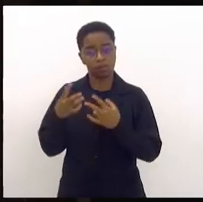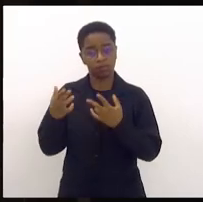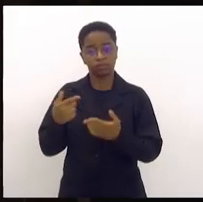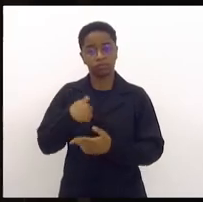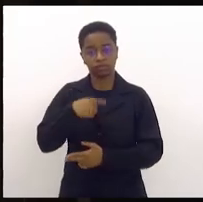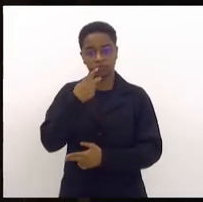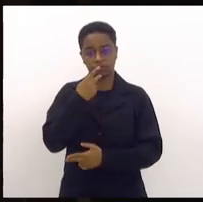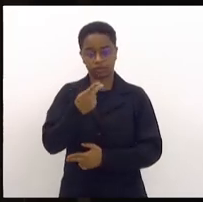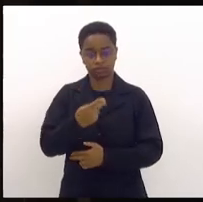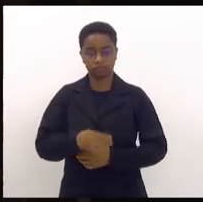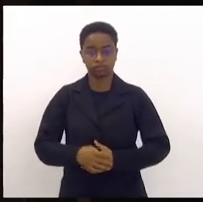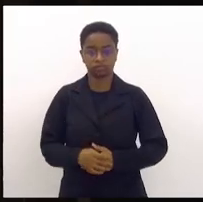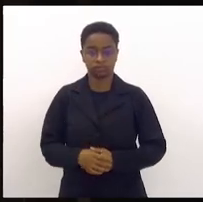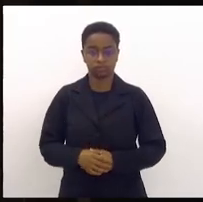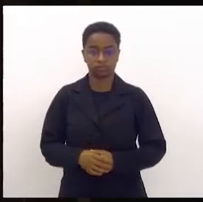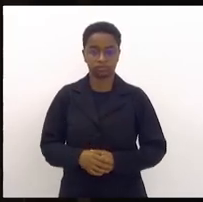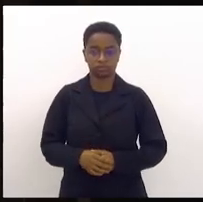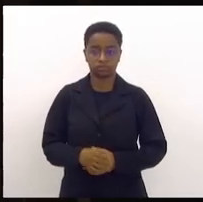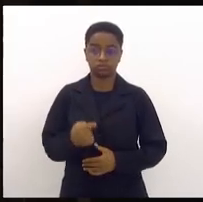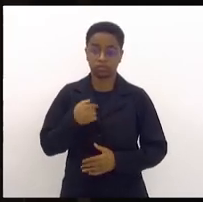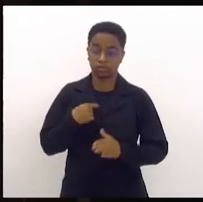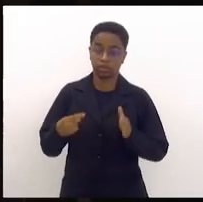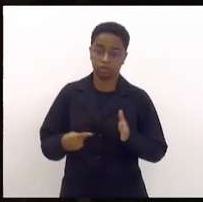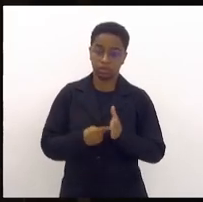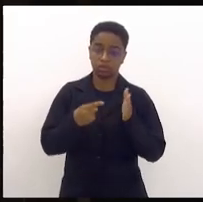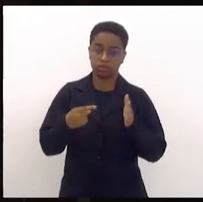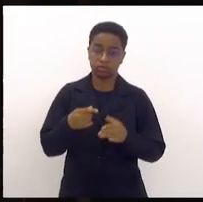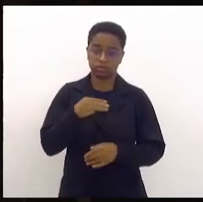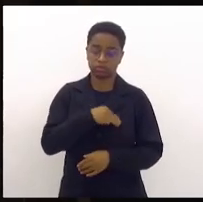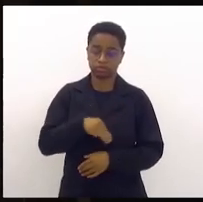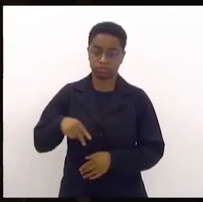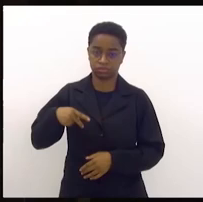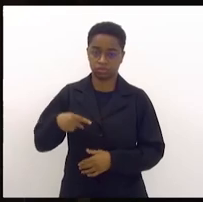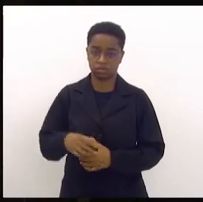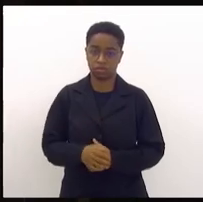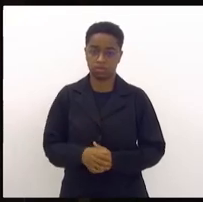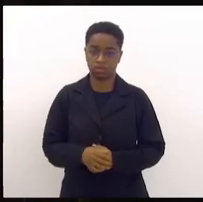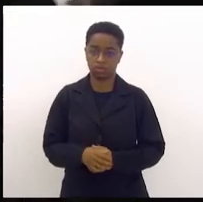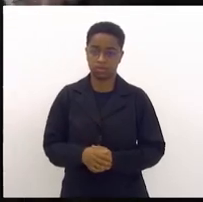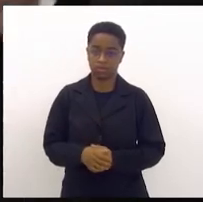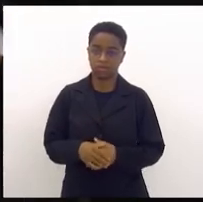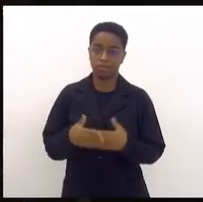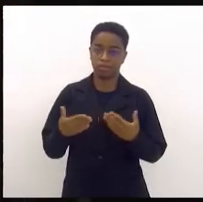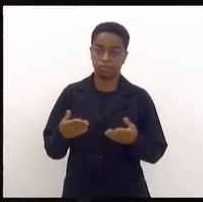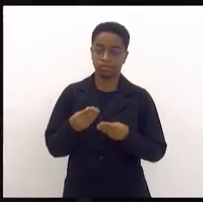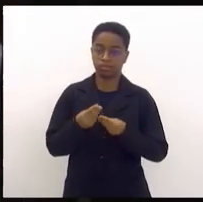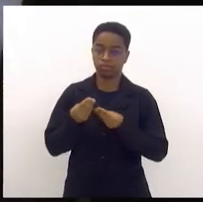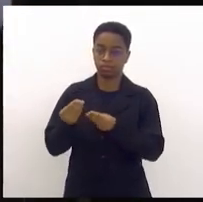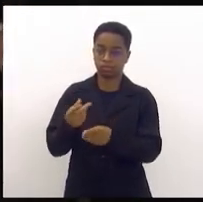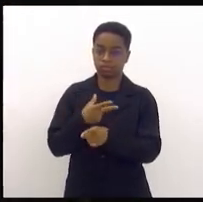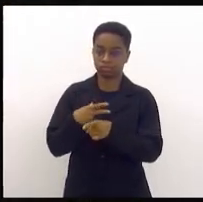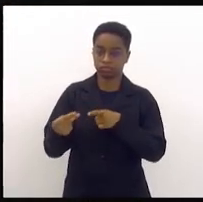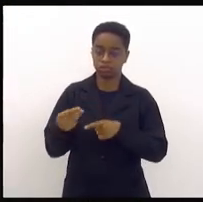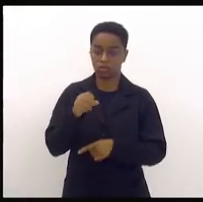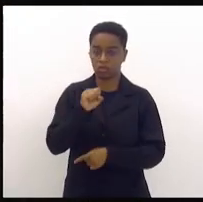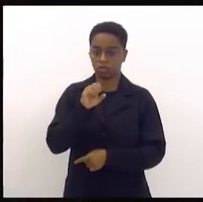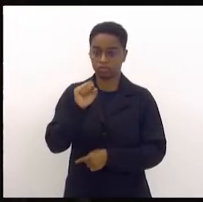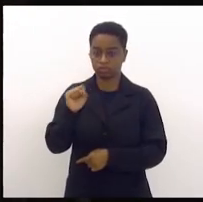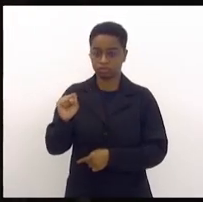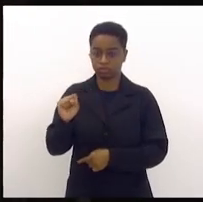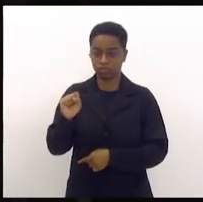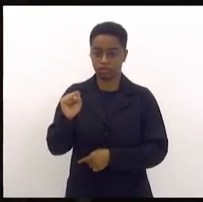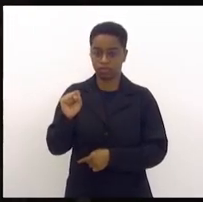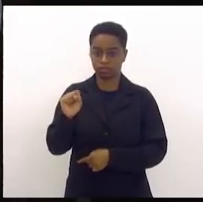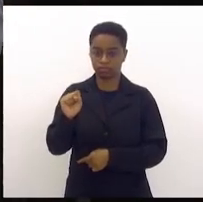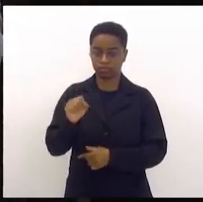forma que eu denunciei ao Ministério Público, dando vitória para a OS chamada